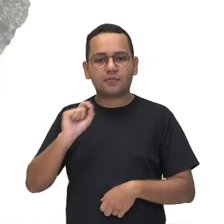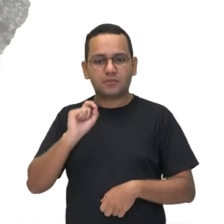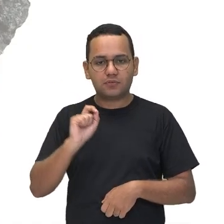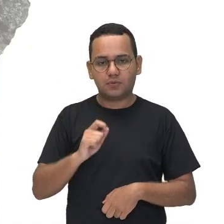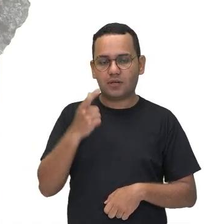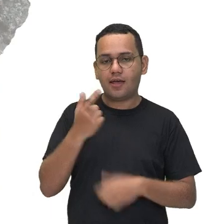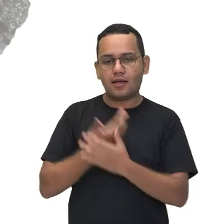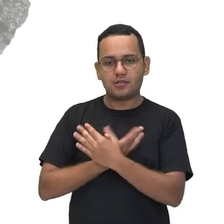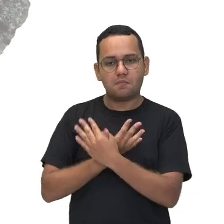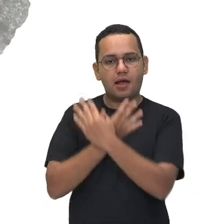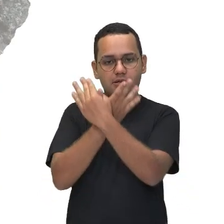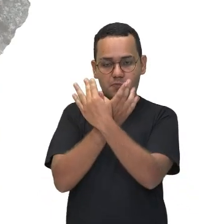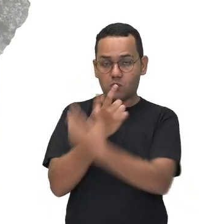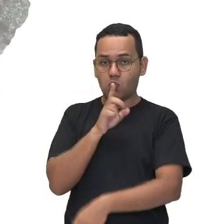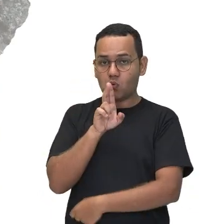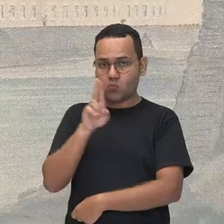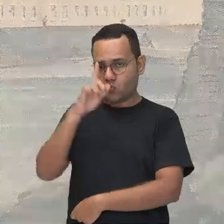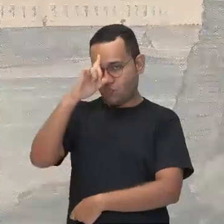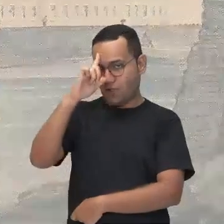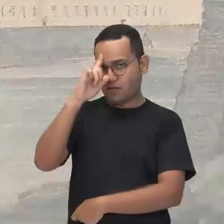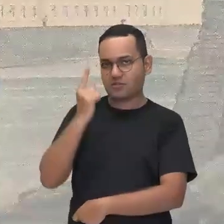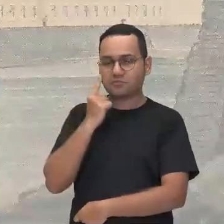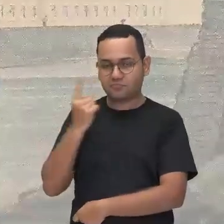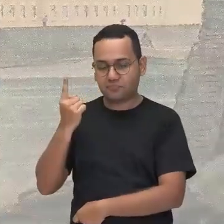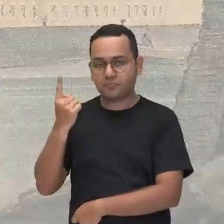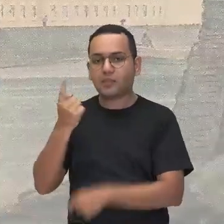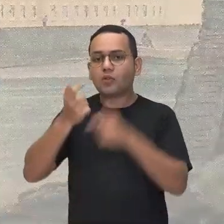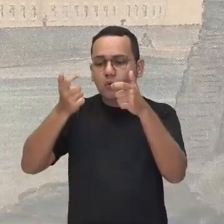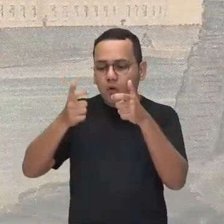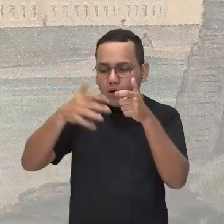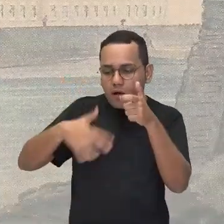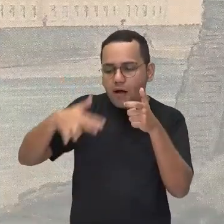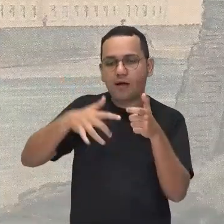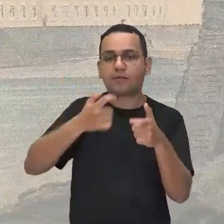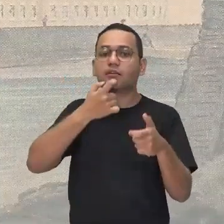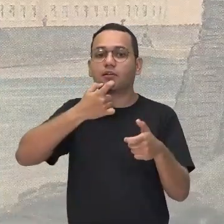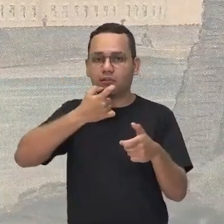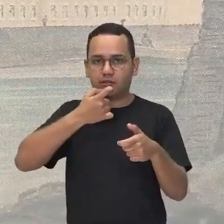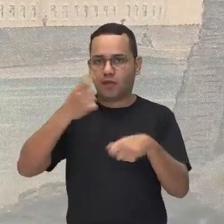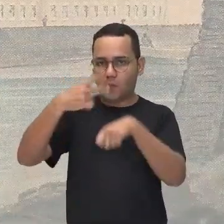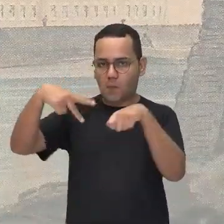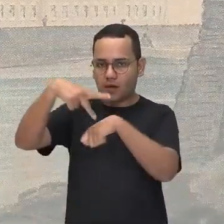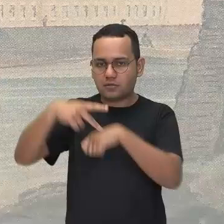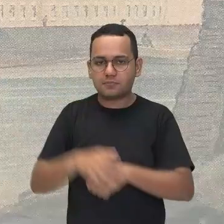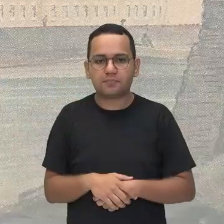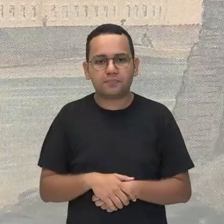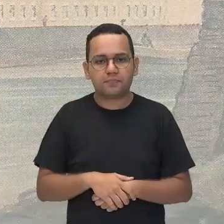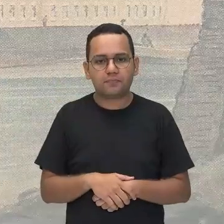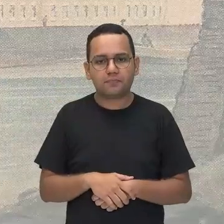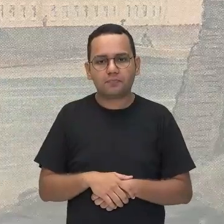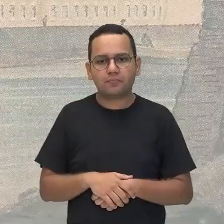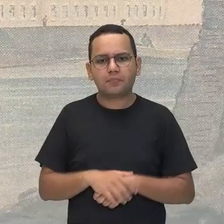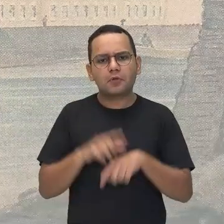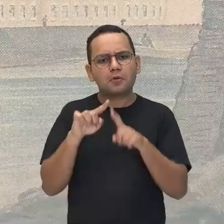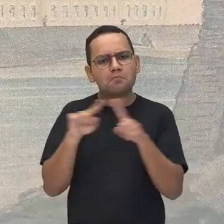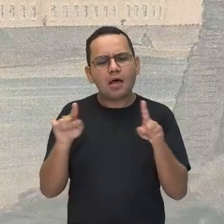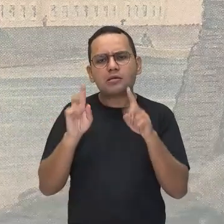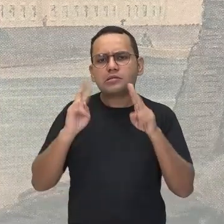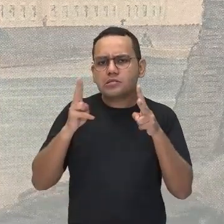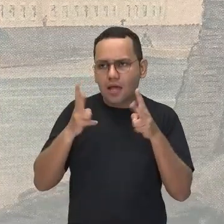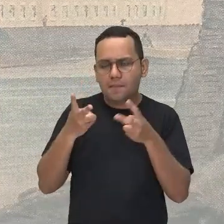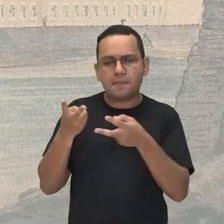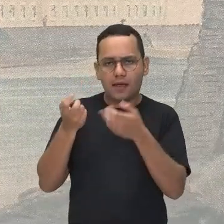mariposas da espécie Biston betularia na cidade de Manchester, Inglaterra. É frequentemente citado como um